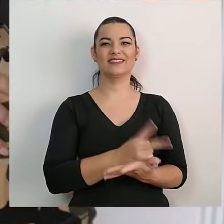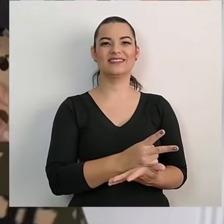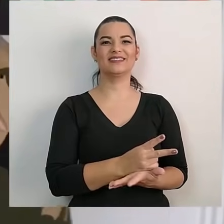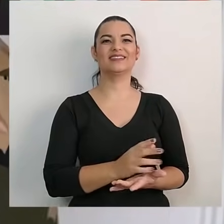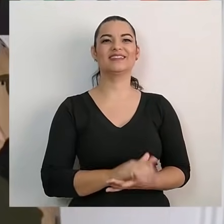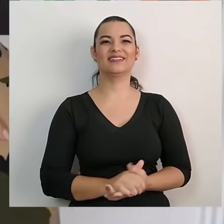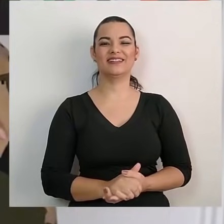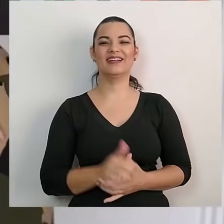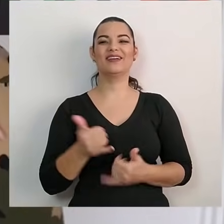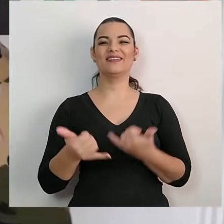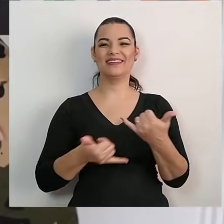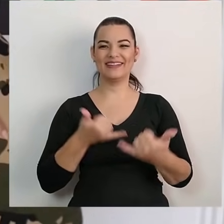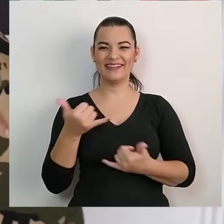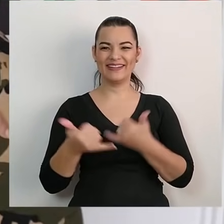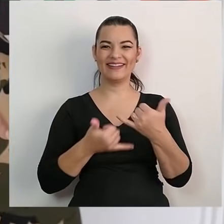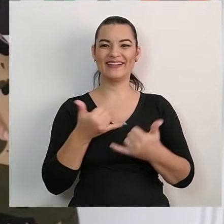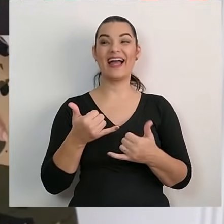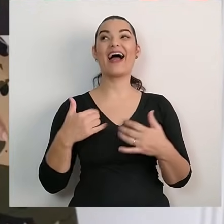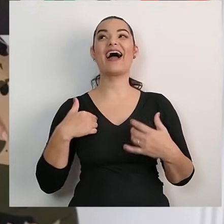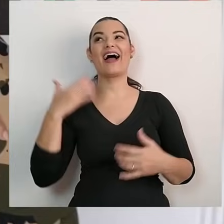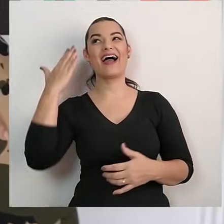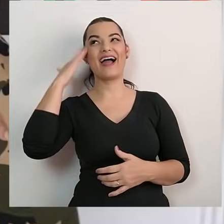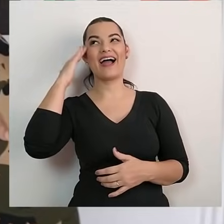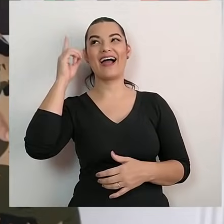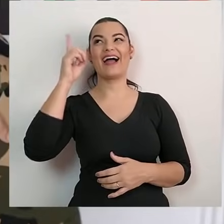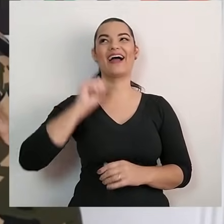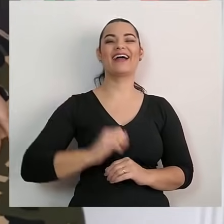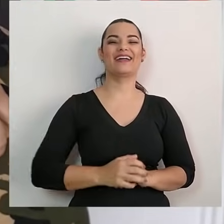brincadeira lá que era.